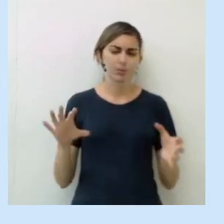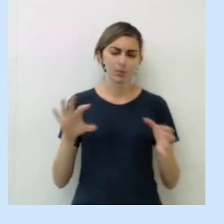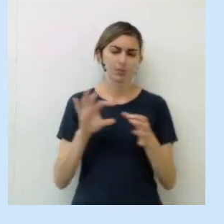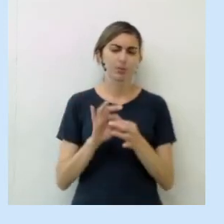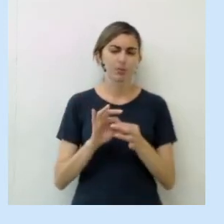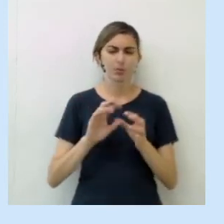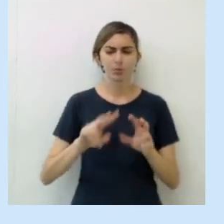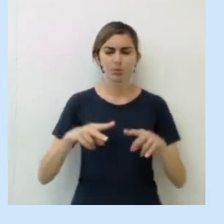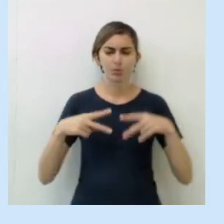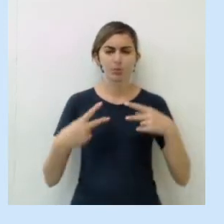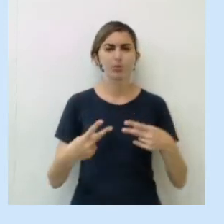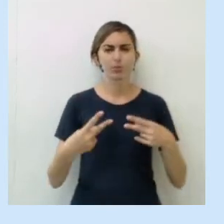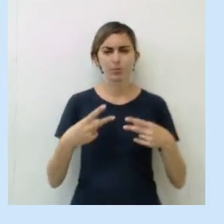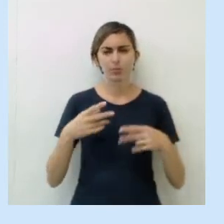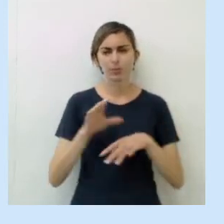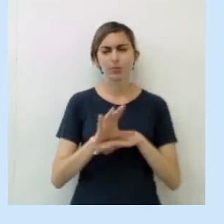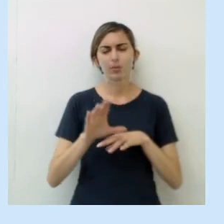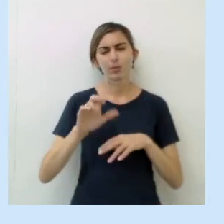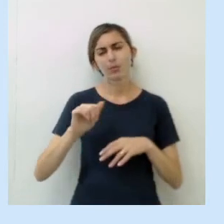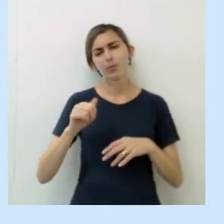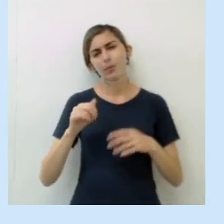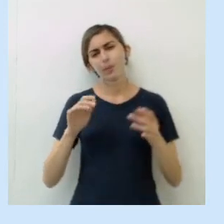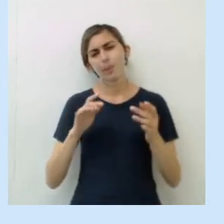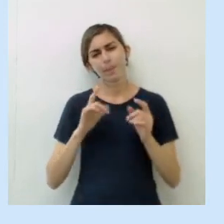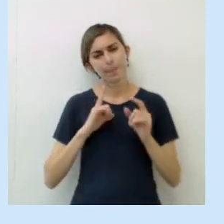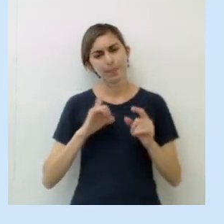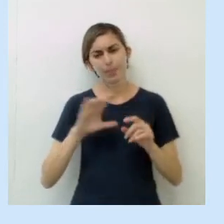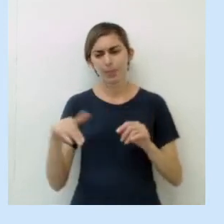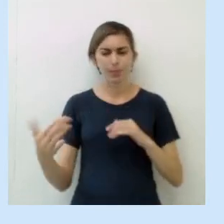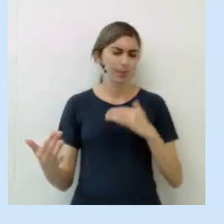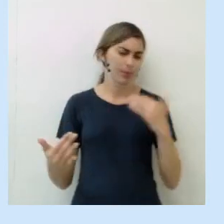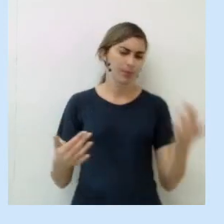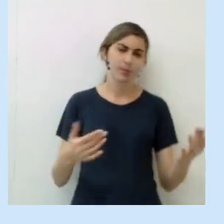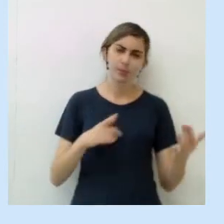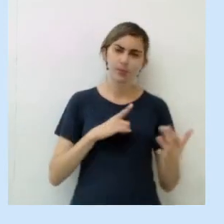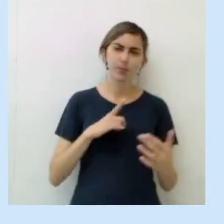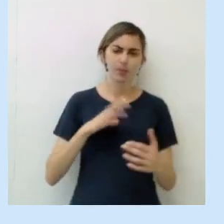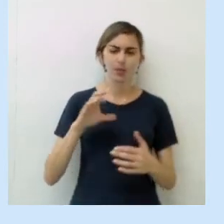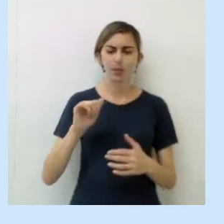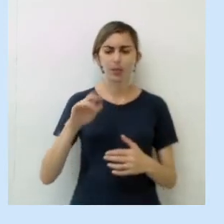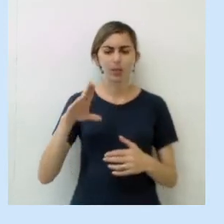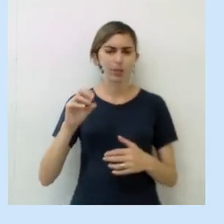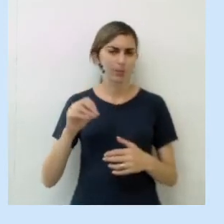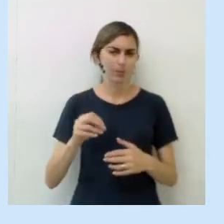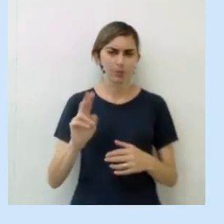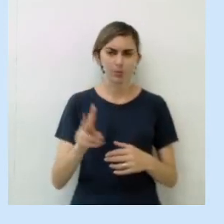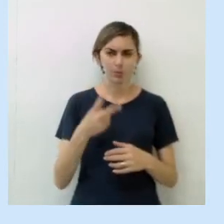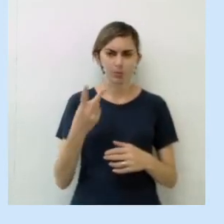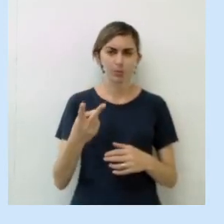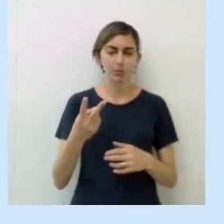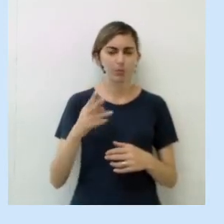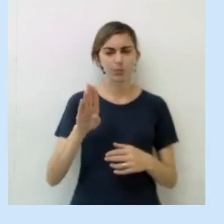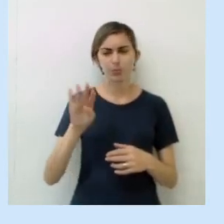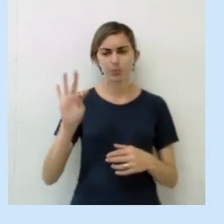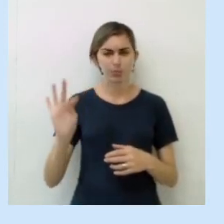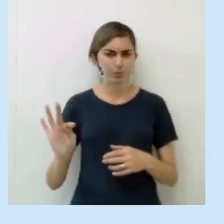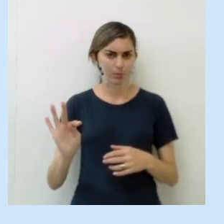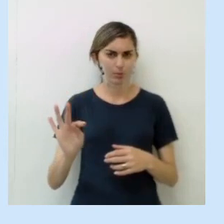ligação dupla está em qual carbono? Tanto faz contar direita e esquerda, como esquerda e direita, está no carbono número 2. Então,